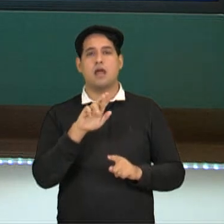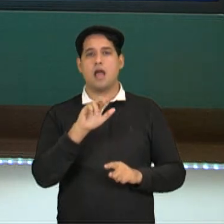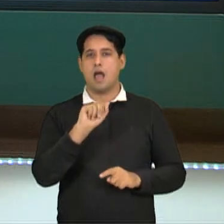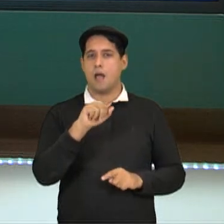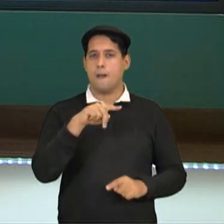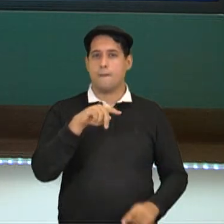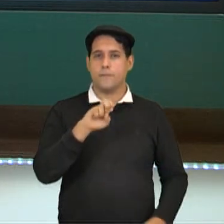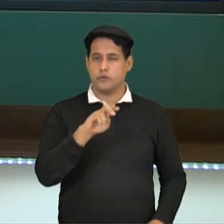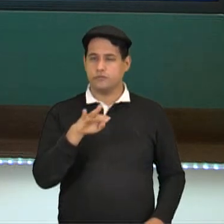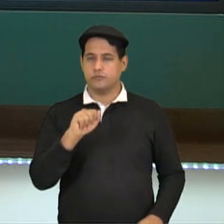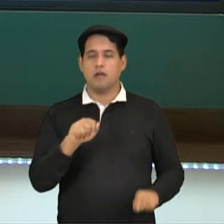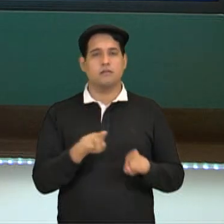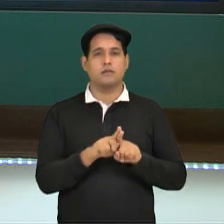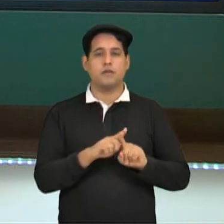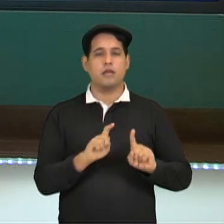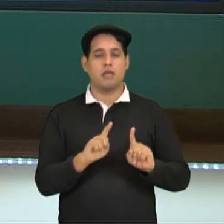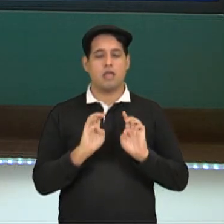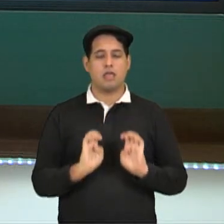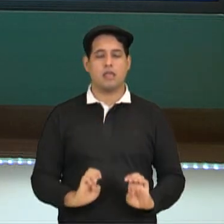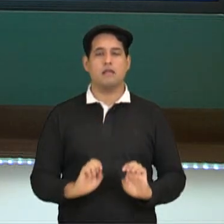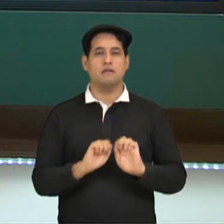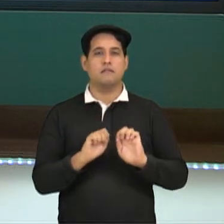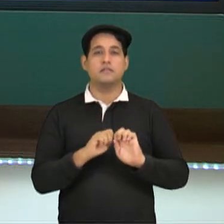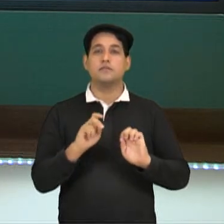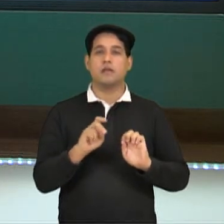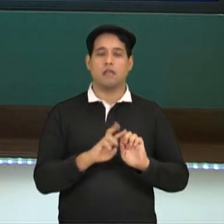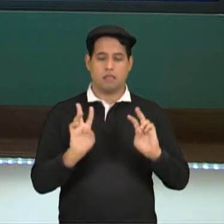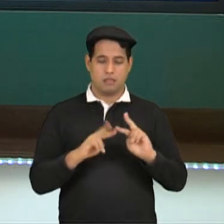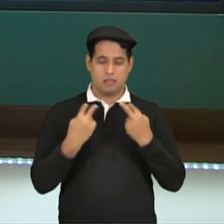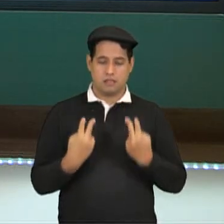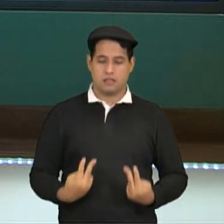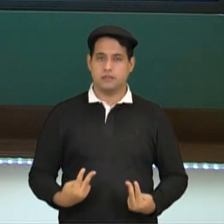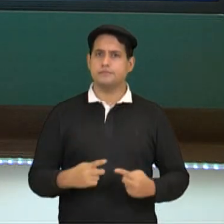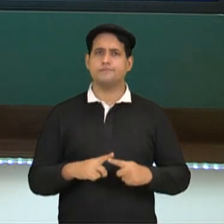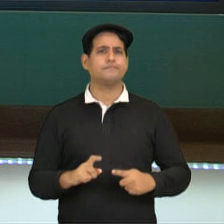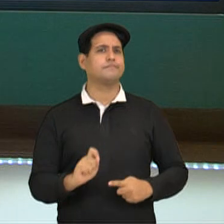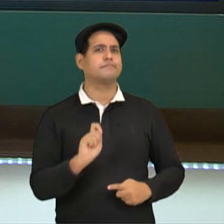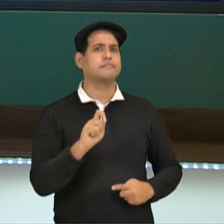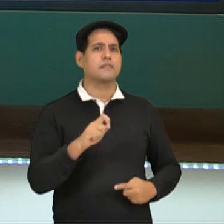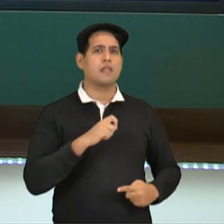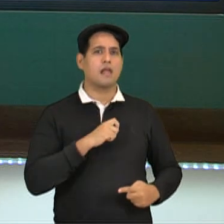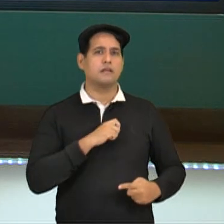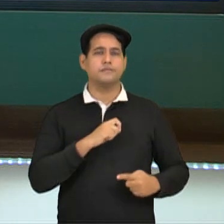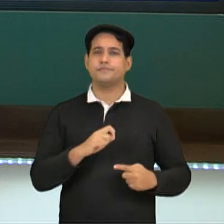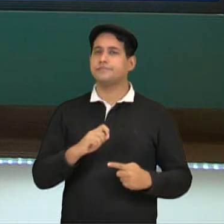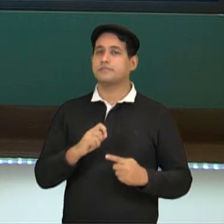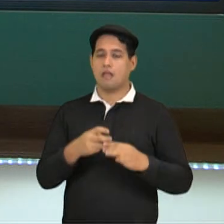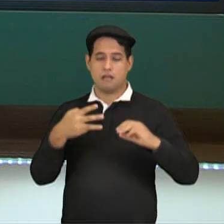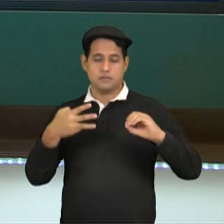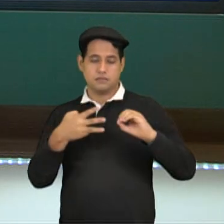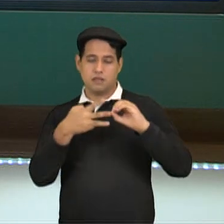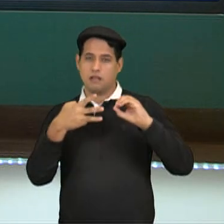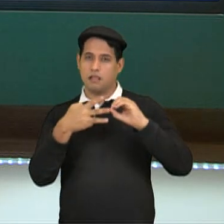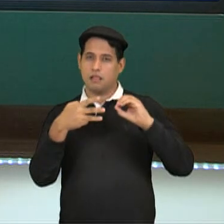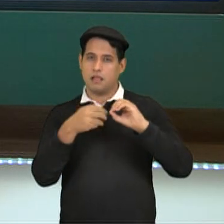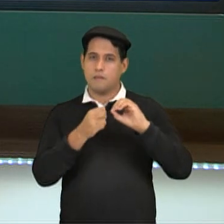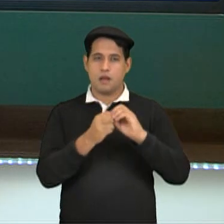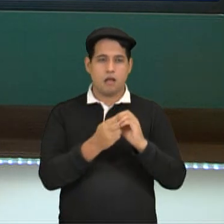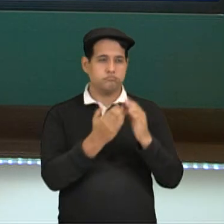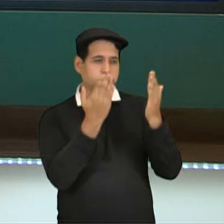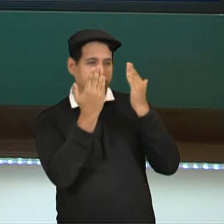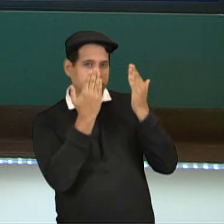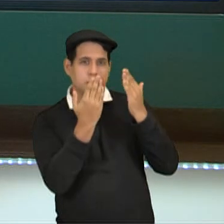né, em fazer clonagens humanas em si. Mas clonagem de células a fim de terapias a gente já pode